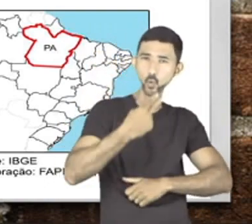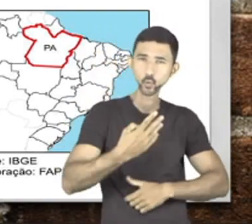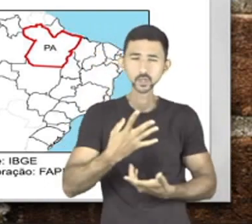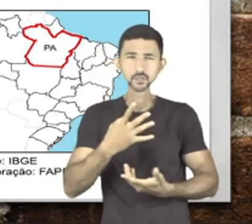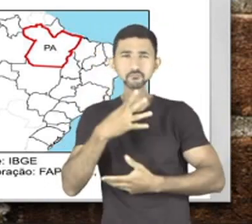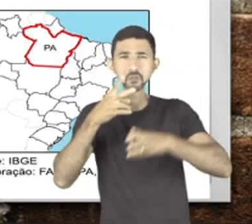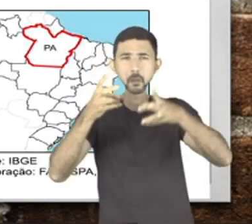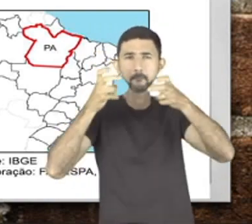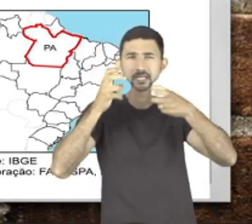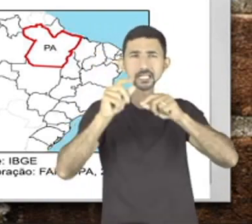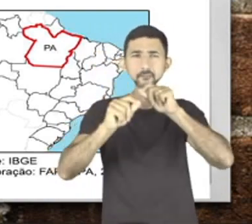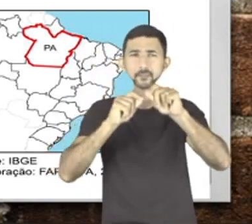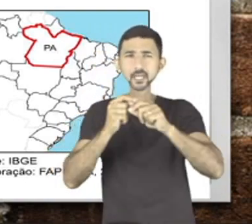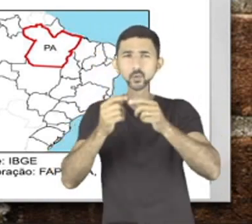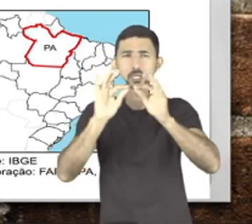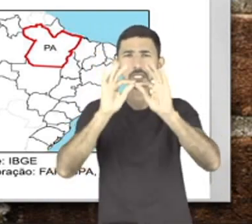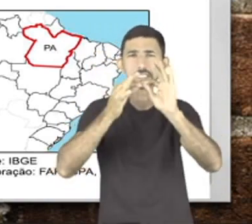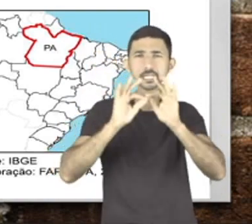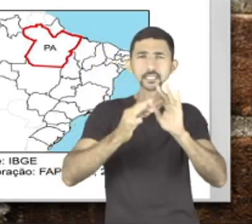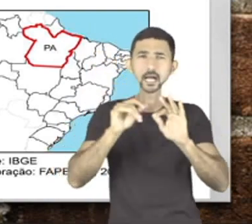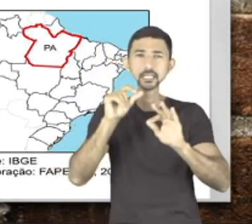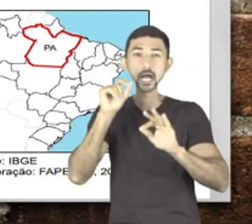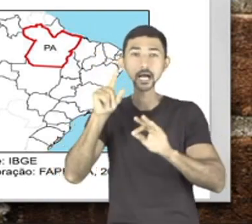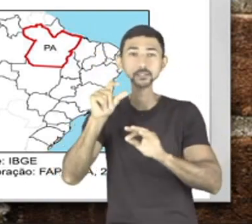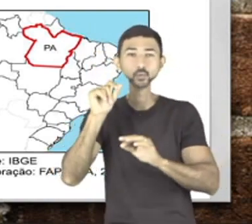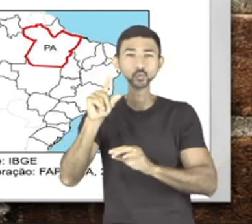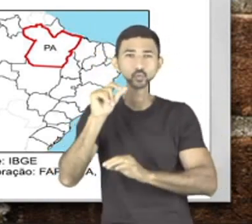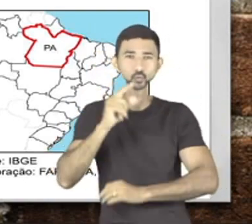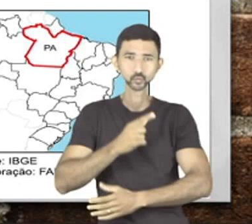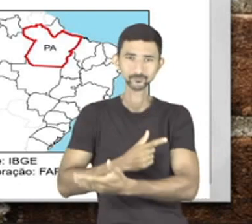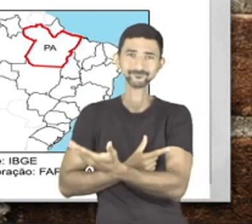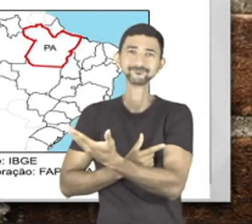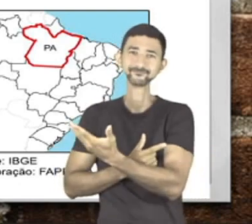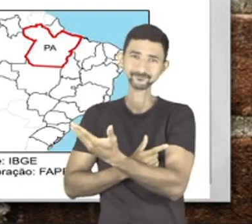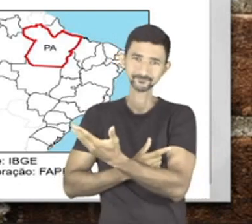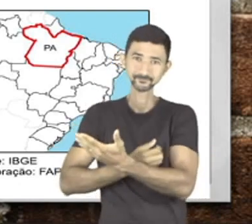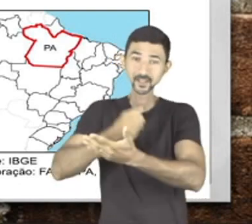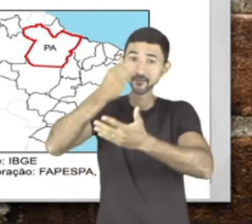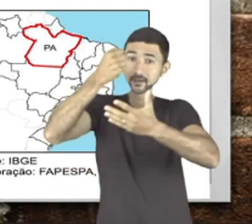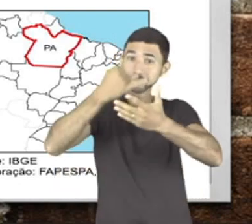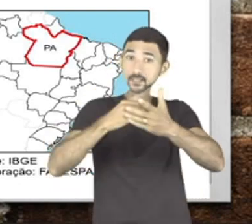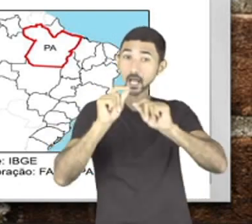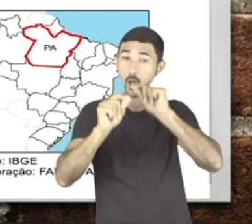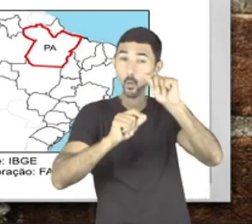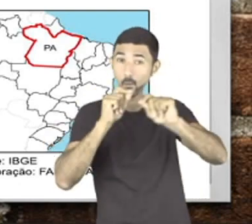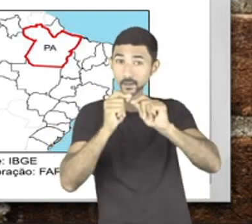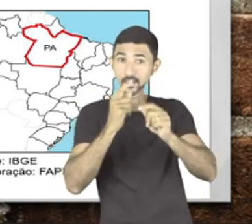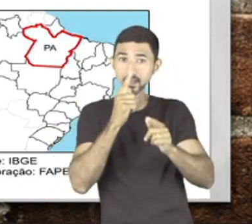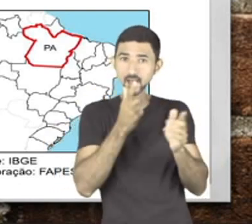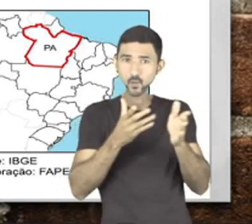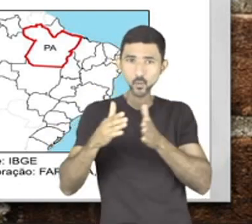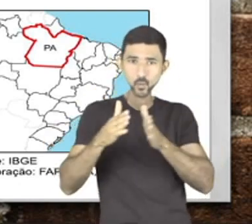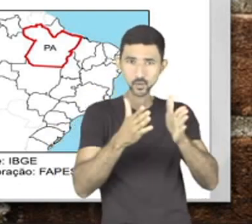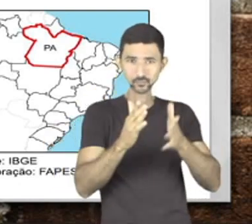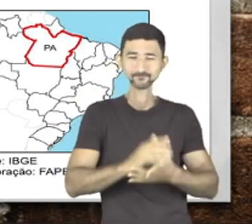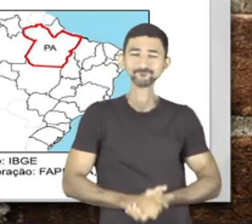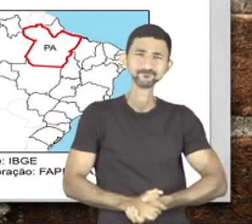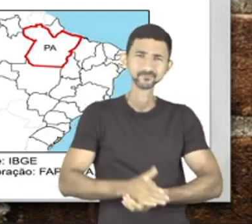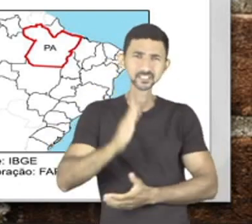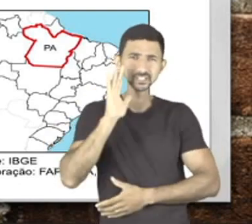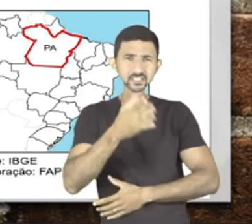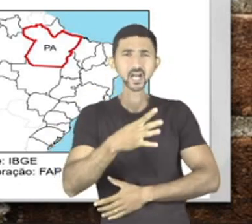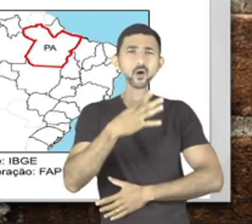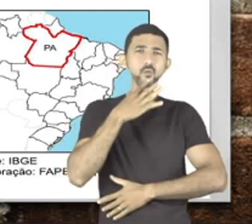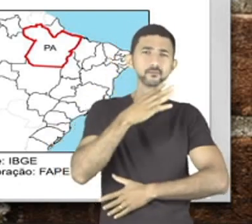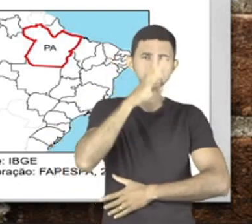vão observar esses detalhes em azul. Vai falar sobre a hidrografia da nossa região. Nós já vimos sobre